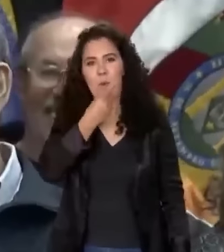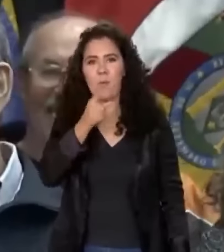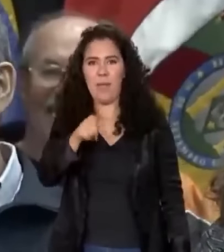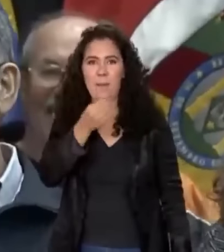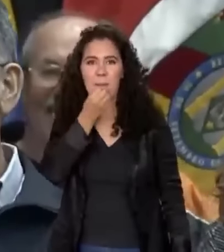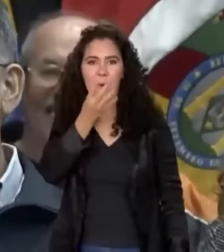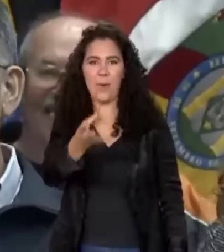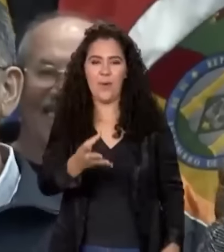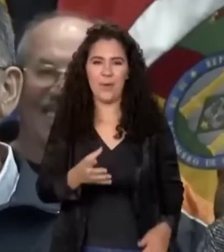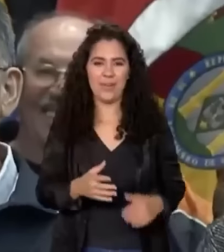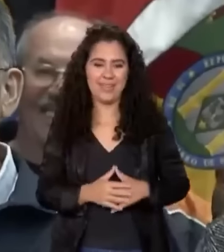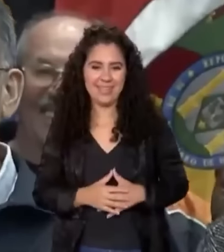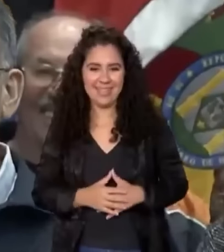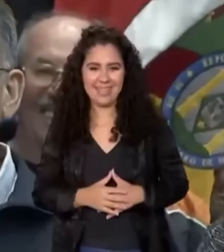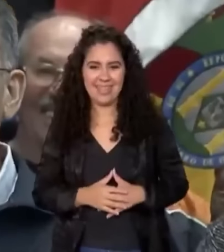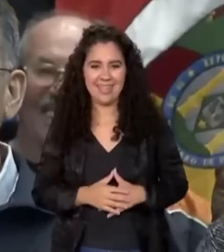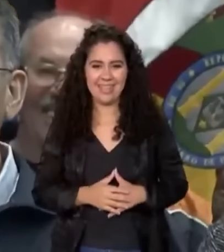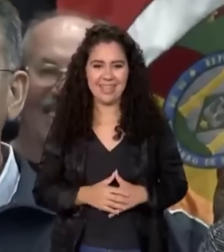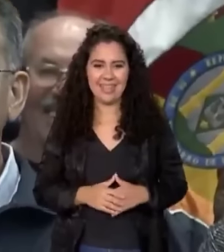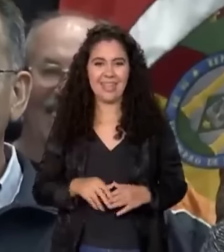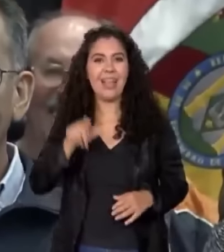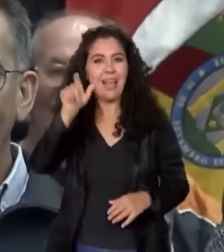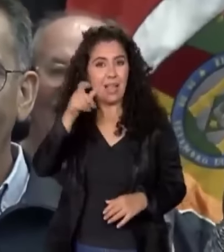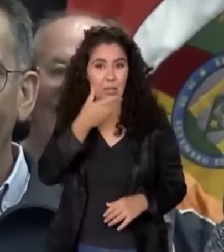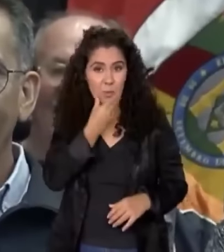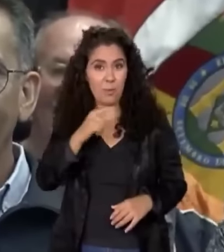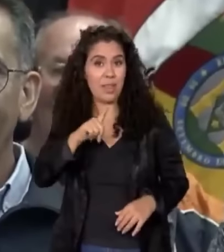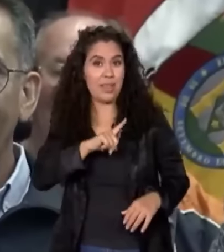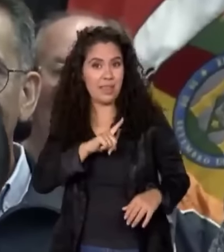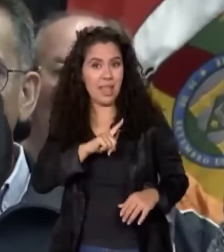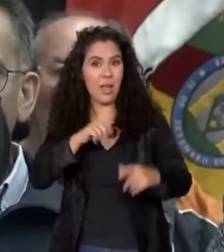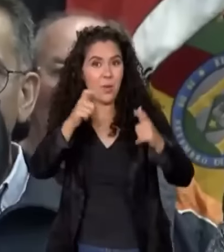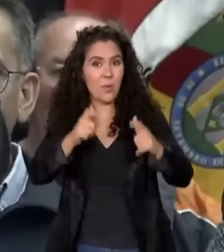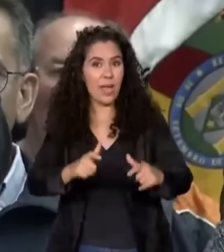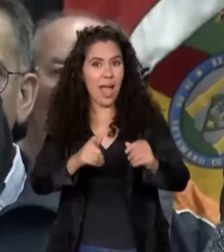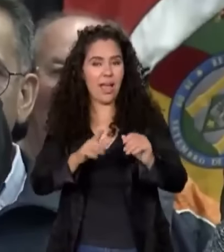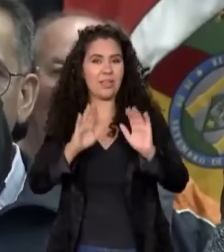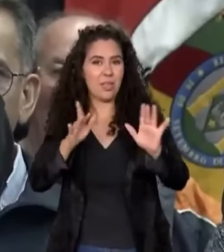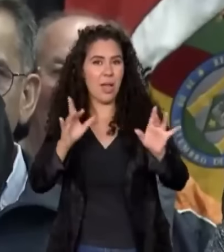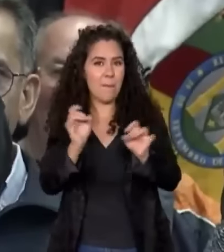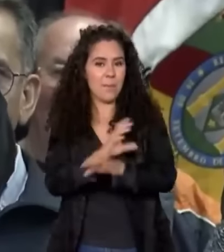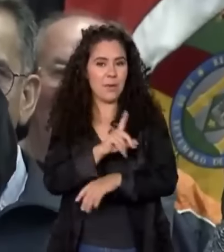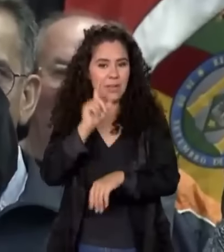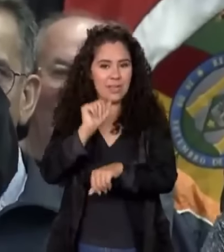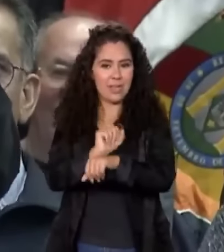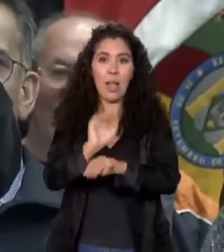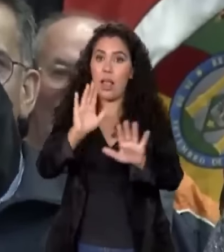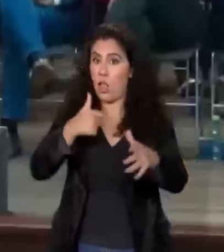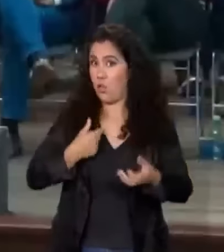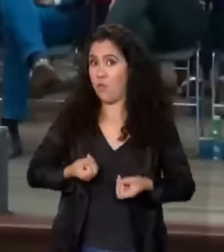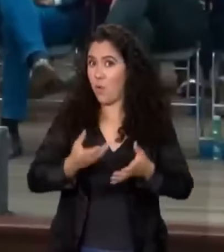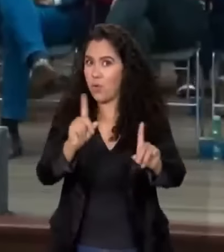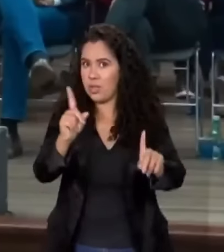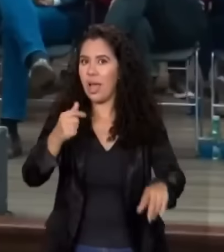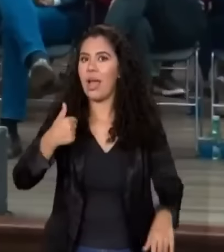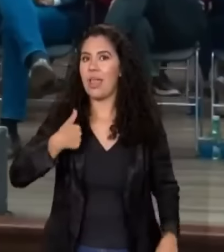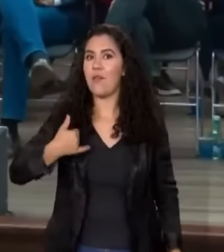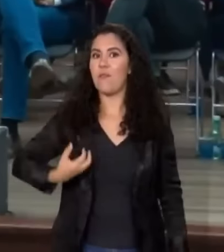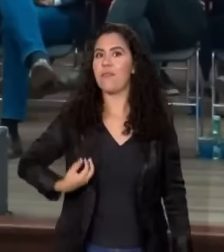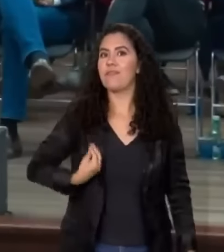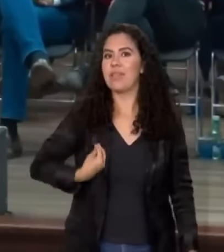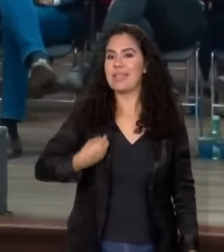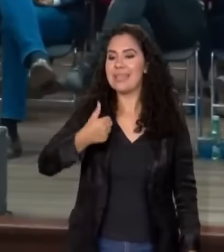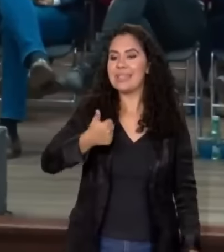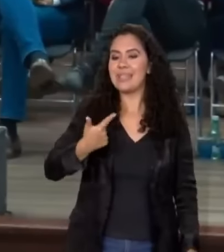bom. Esse cara tem um lugarzinho garantido lá. Eu não vou te encontrar porque eu vou ver até 120 anos, eu vou demorar. Eu já